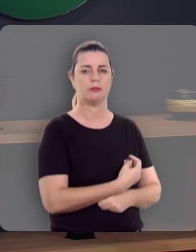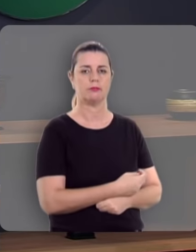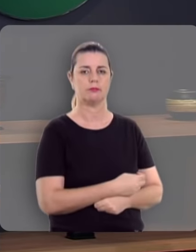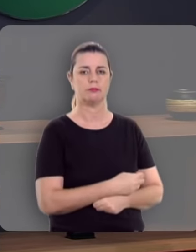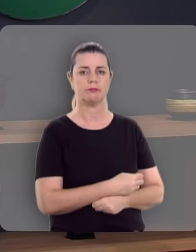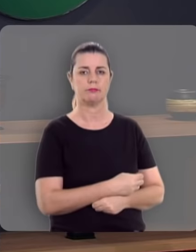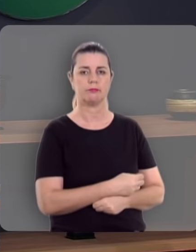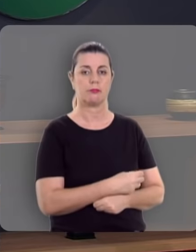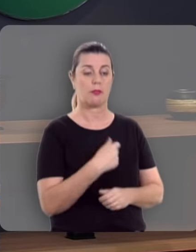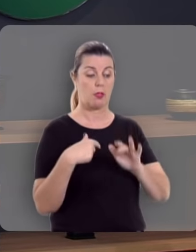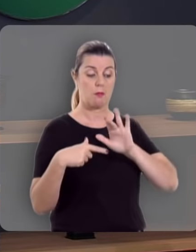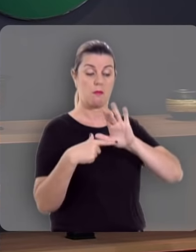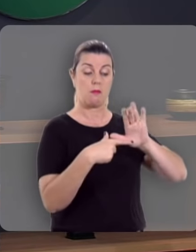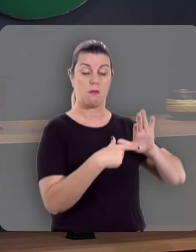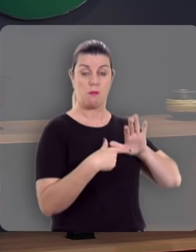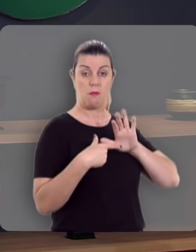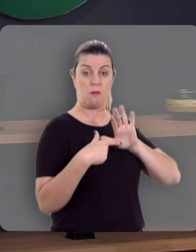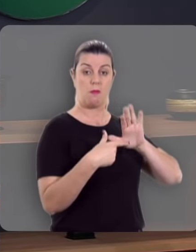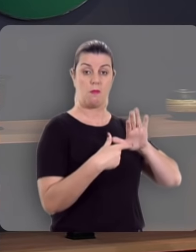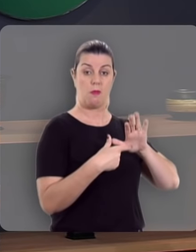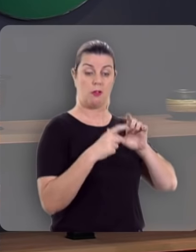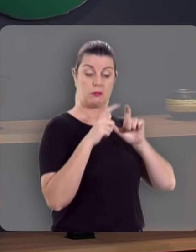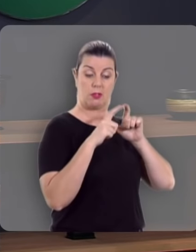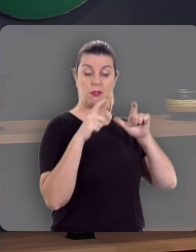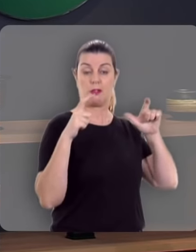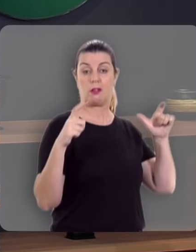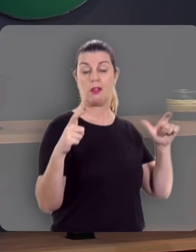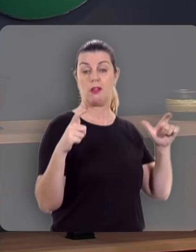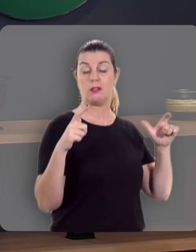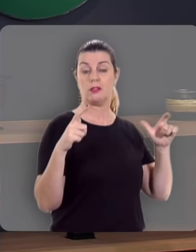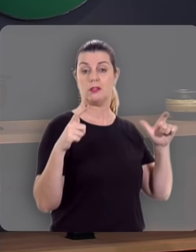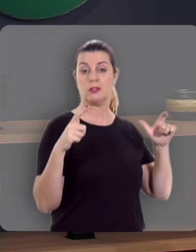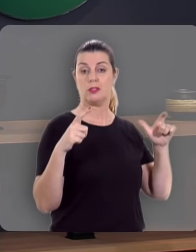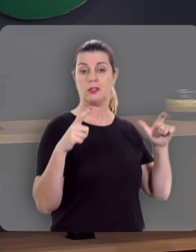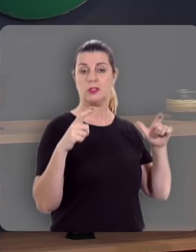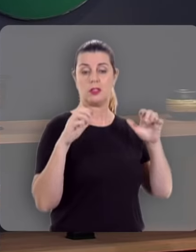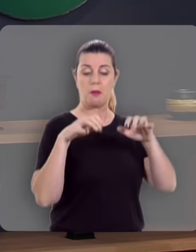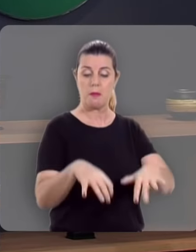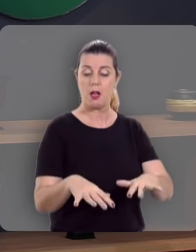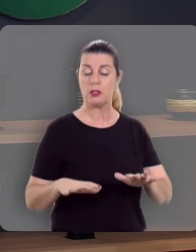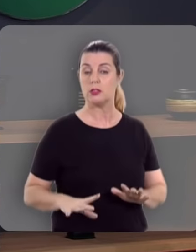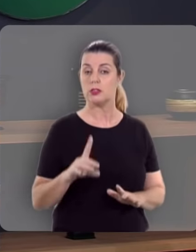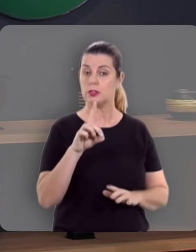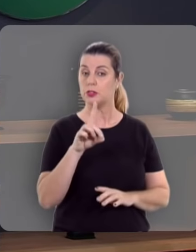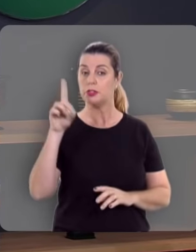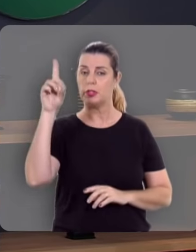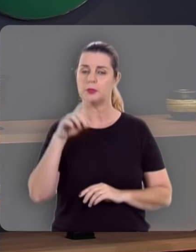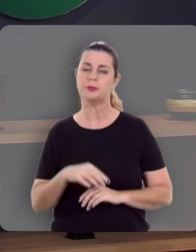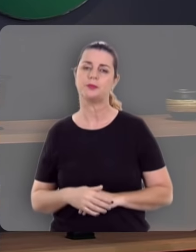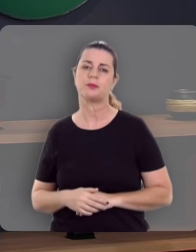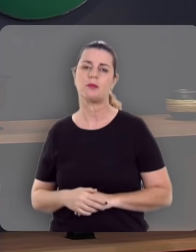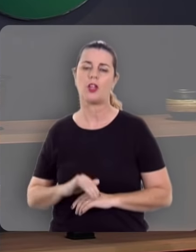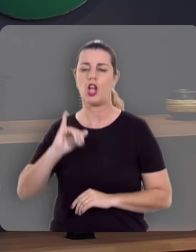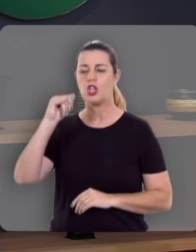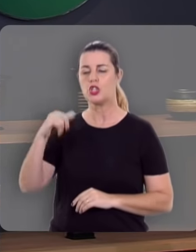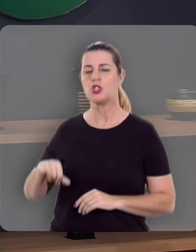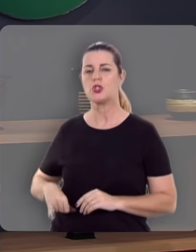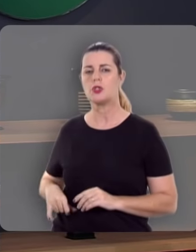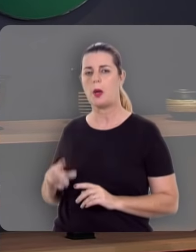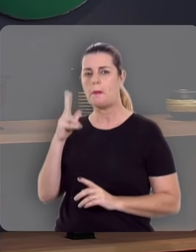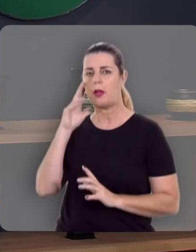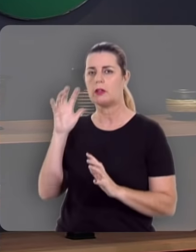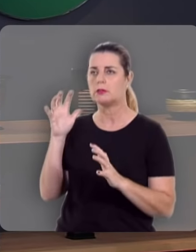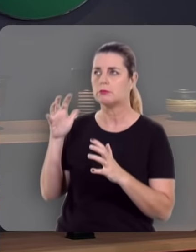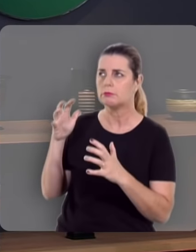sua providência, do seu controle do macro, do micro-universo, dos detalhes da sua vida.